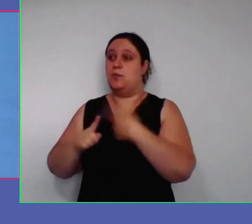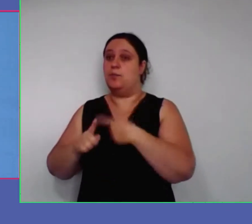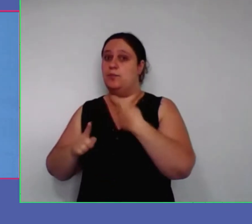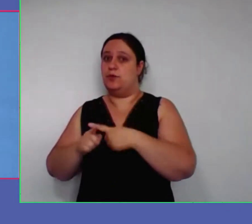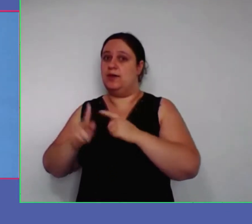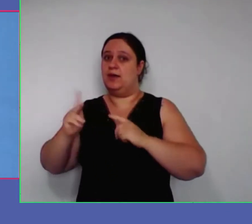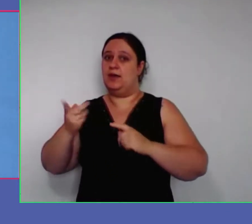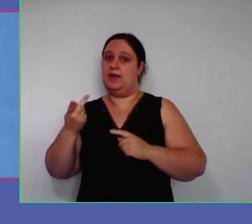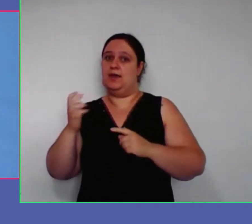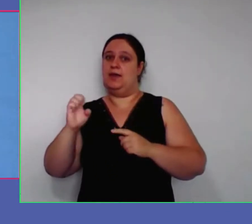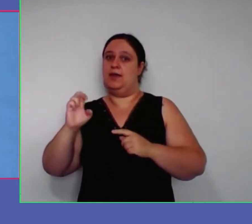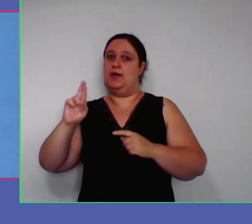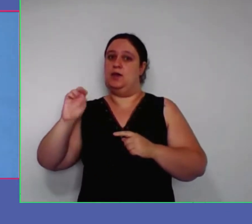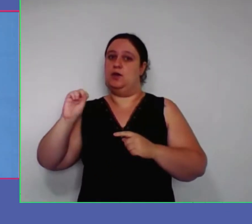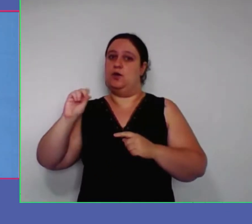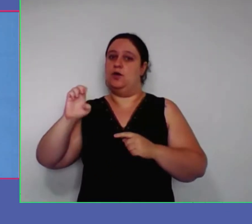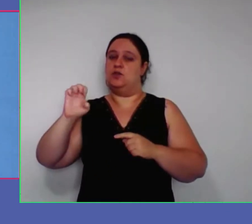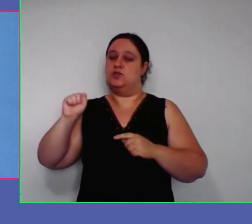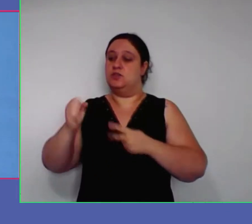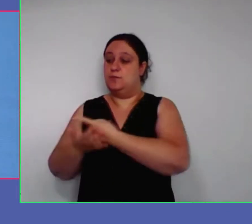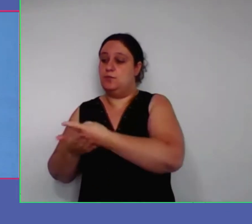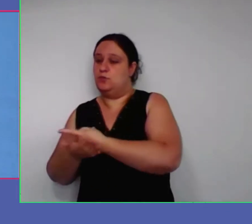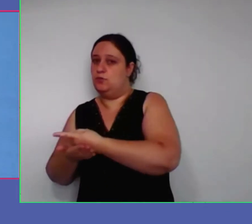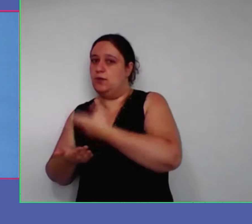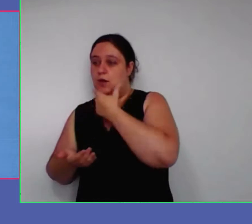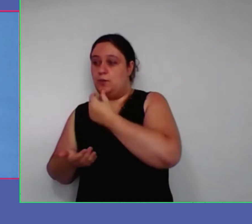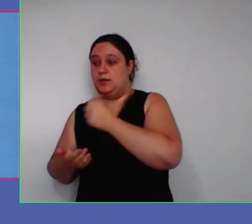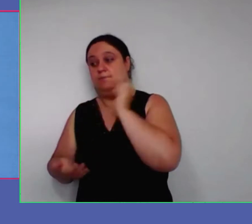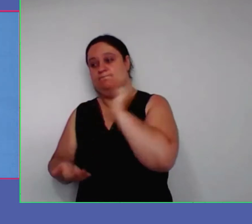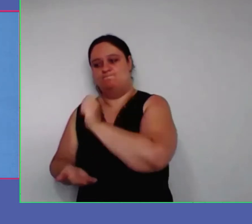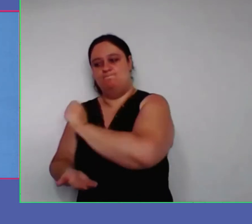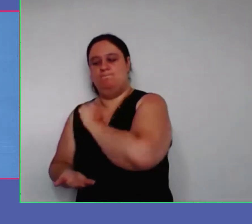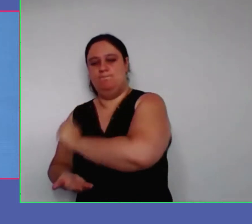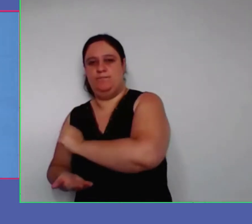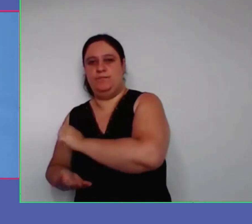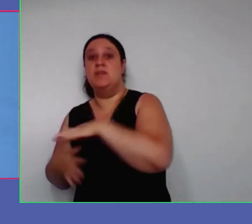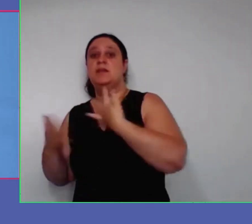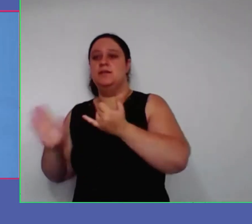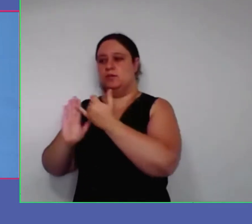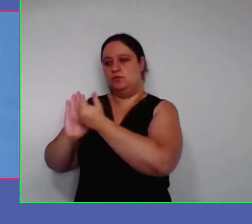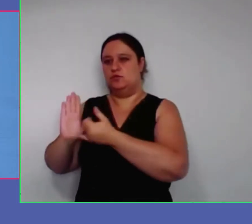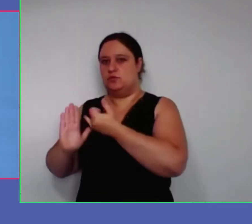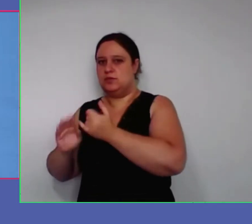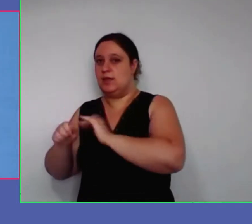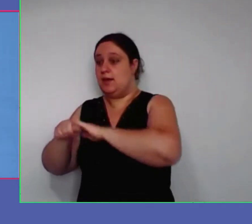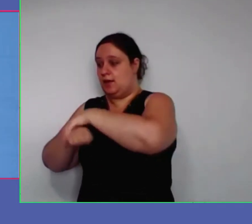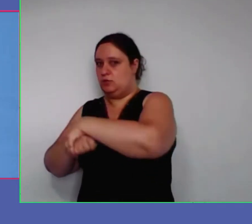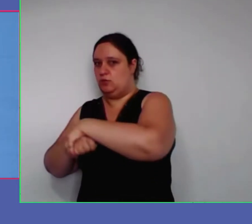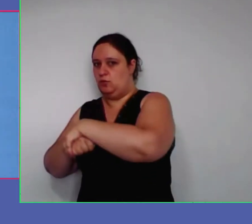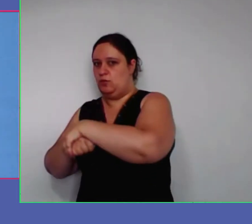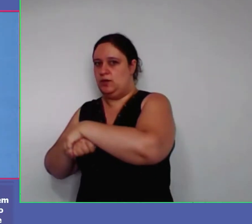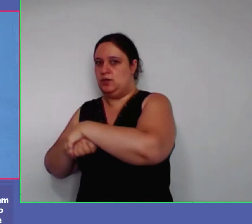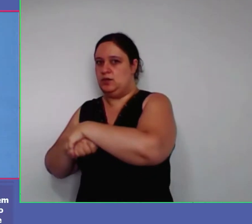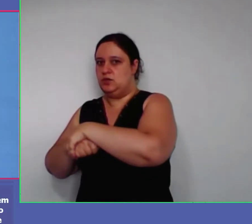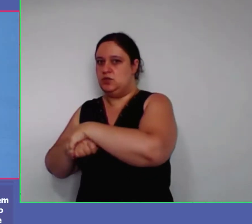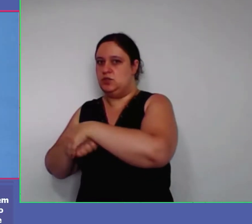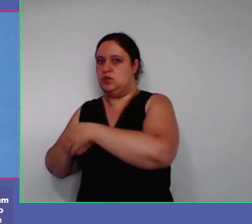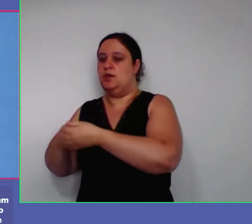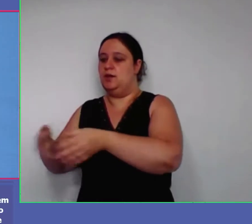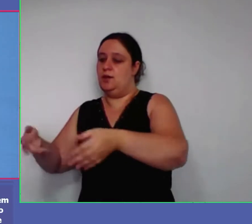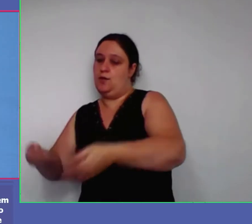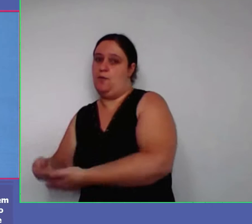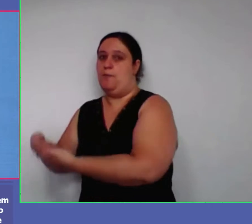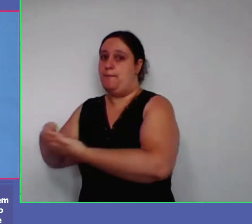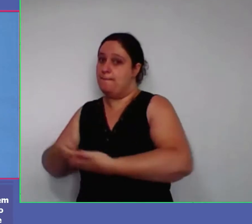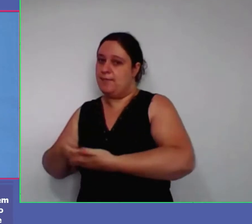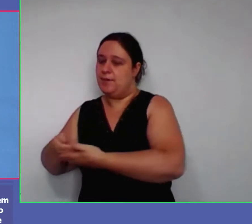para matar. Dispondo-se ele, tomou de noite o menino e a sua mãe e partiu para o Egito. E lá